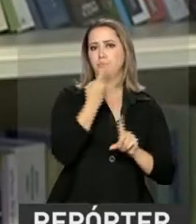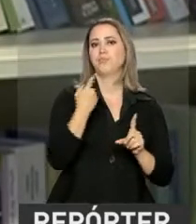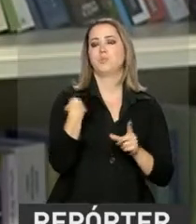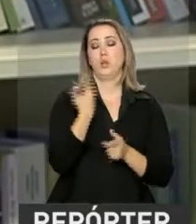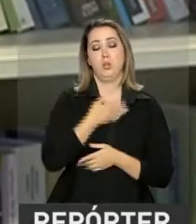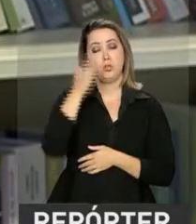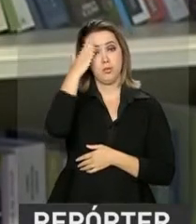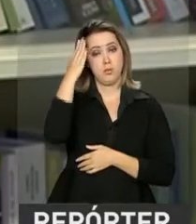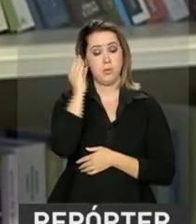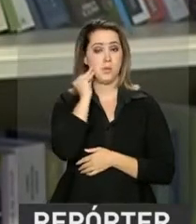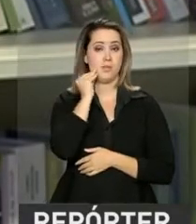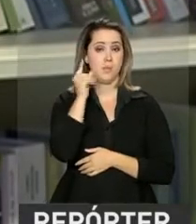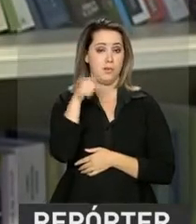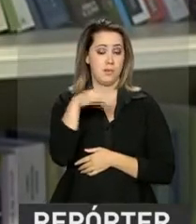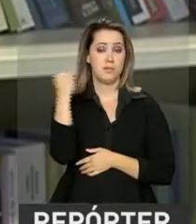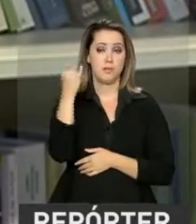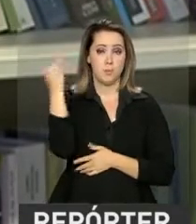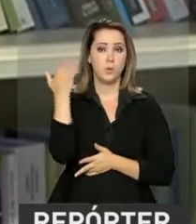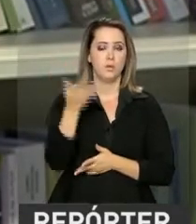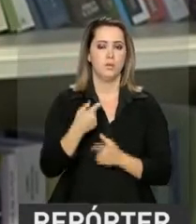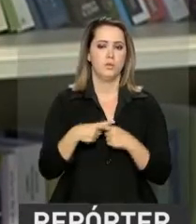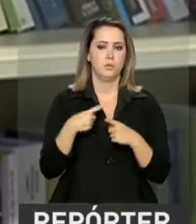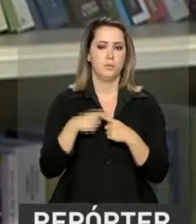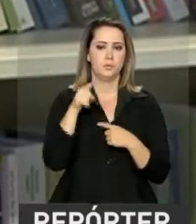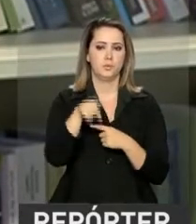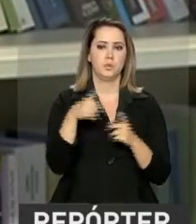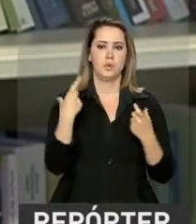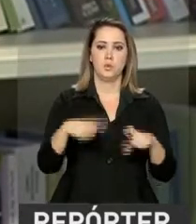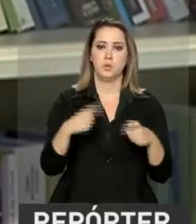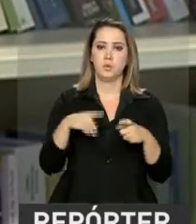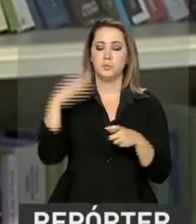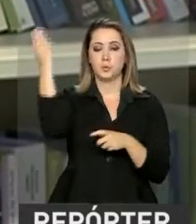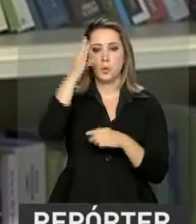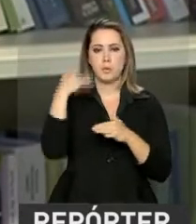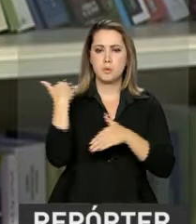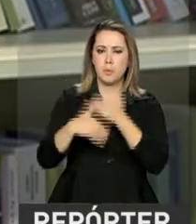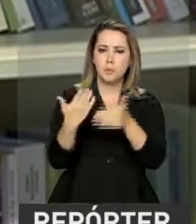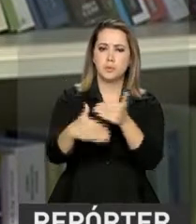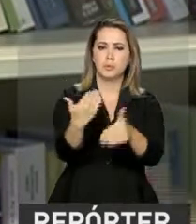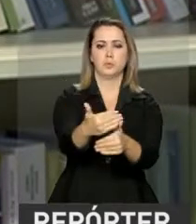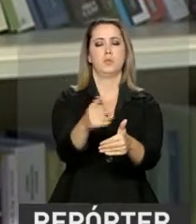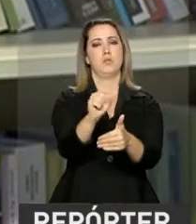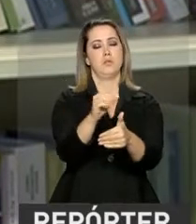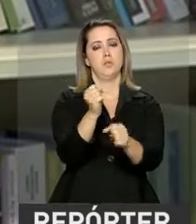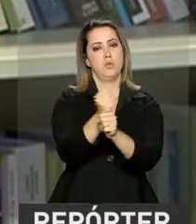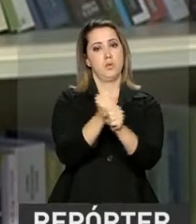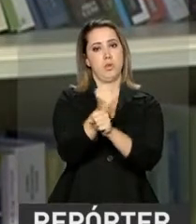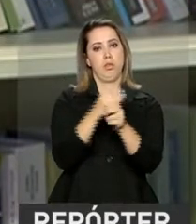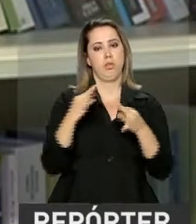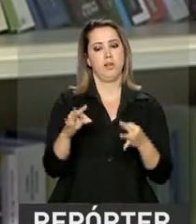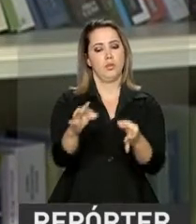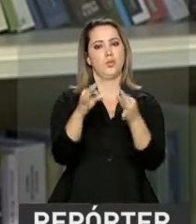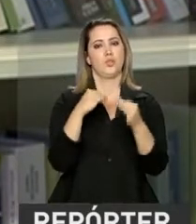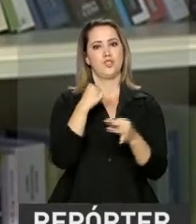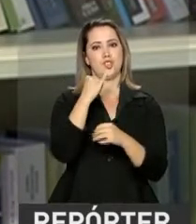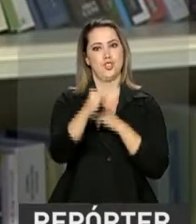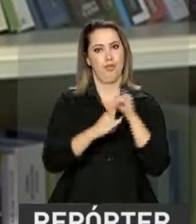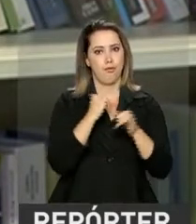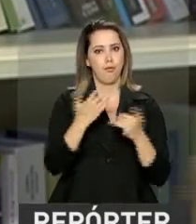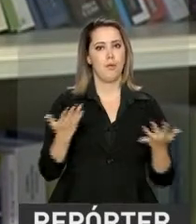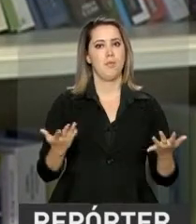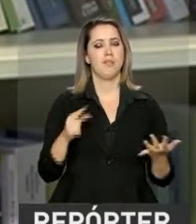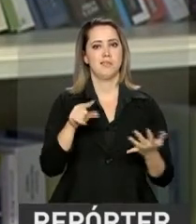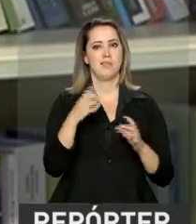questão porque é uma área que o brasil avançou muito nos últimos anos na área de tecnologia da informação e